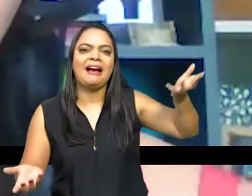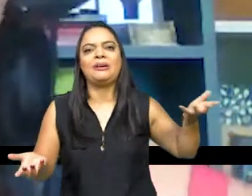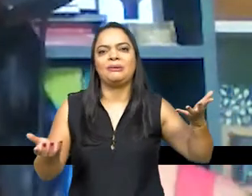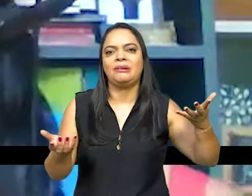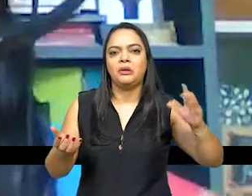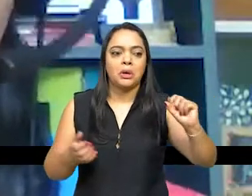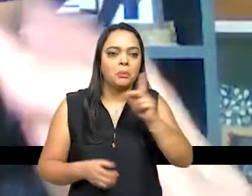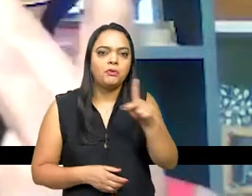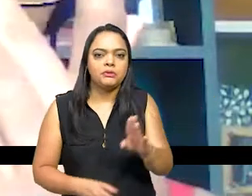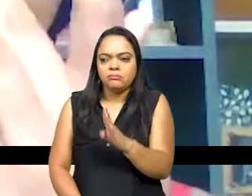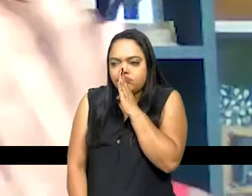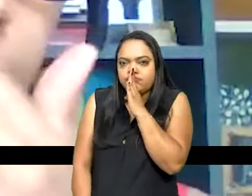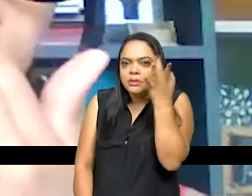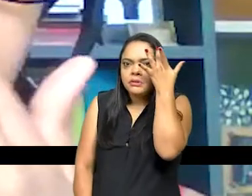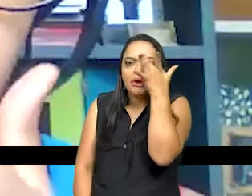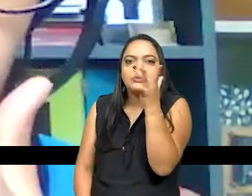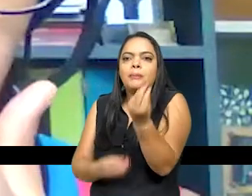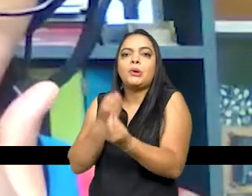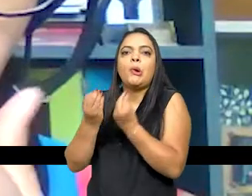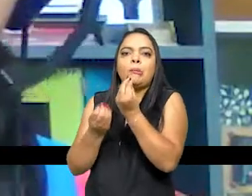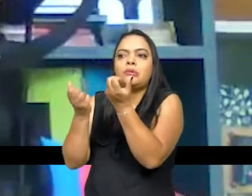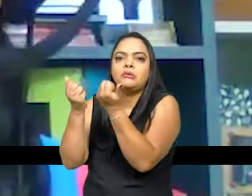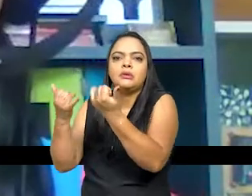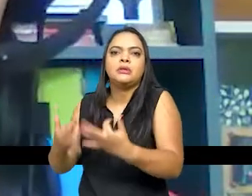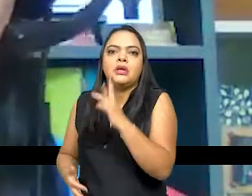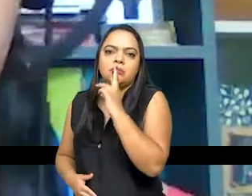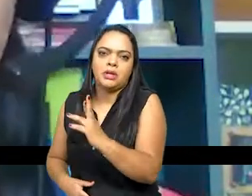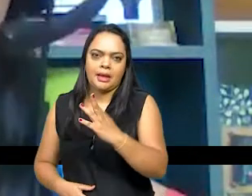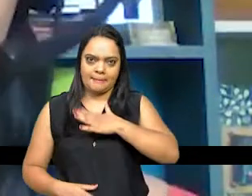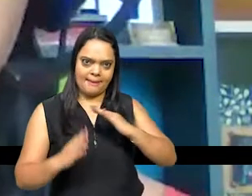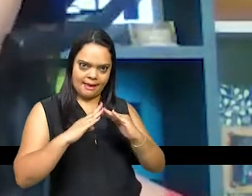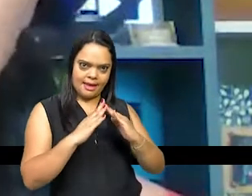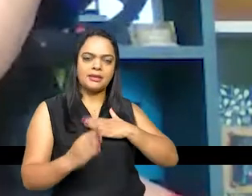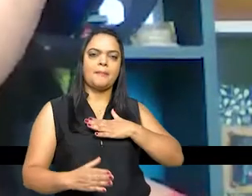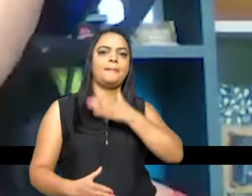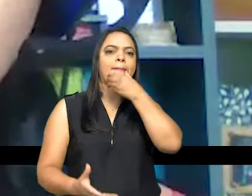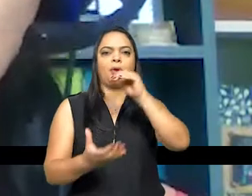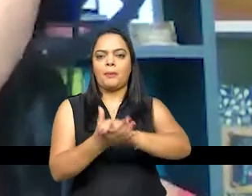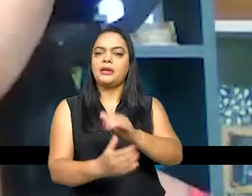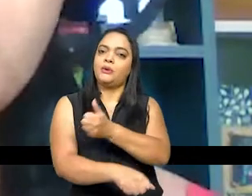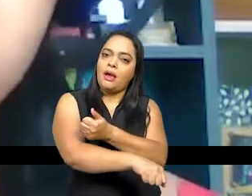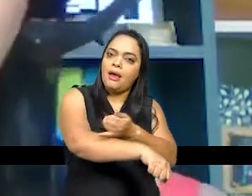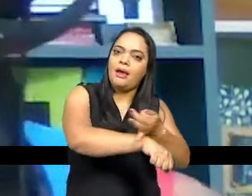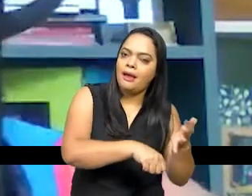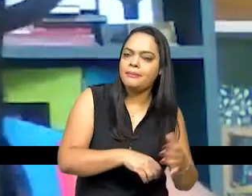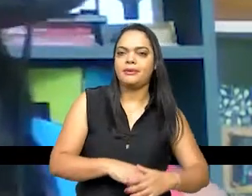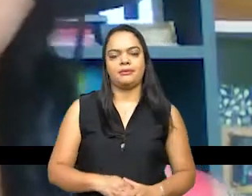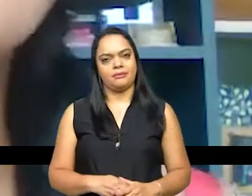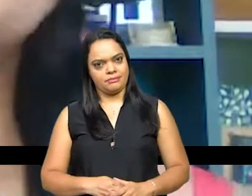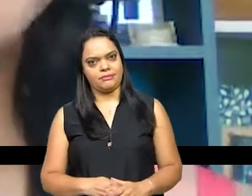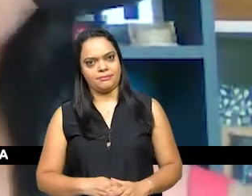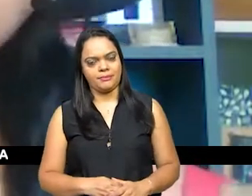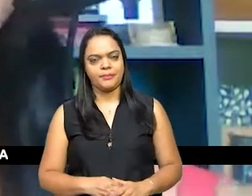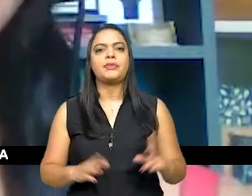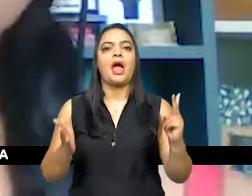o que fazer com isso. E aqui em casa, o meu marido é branco, é professor de história de uma escola, do colégio de aplicação, né, da